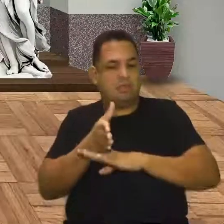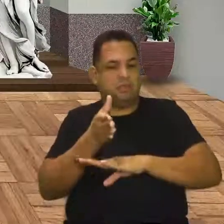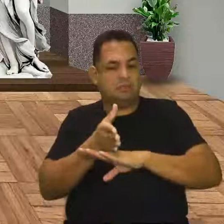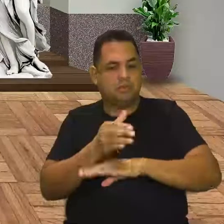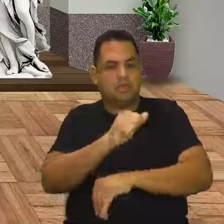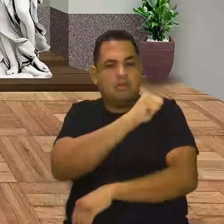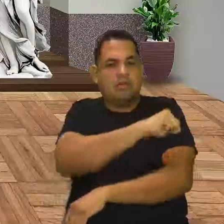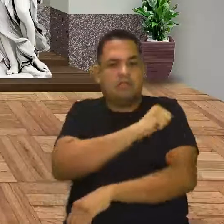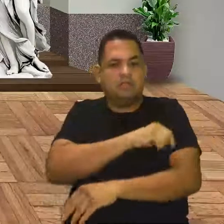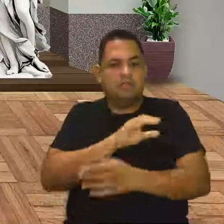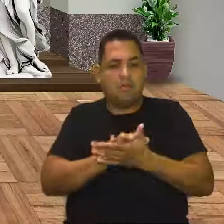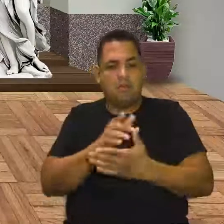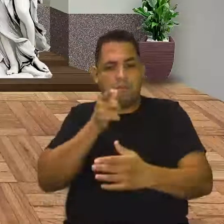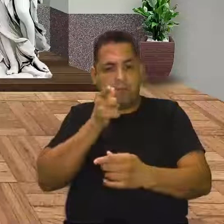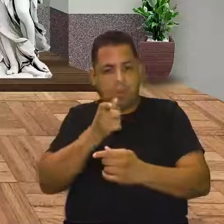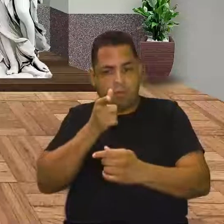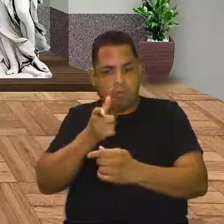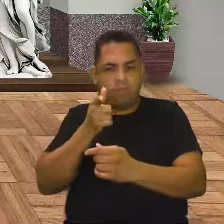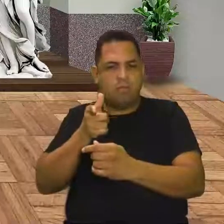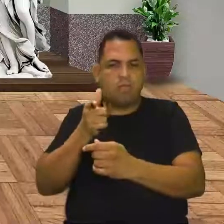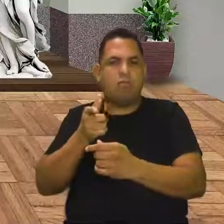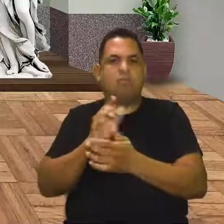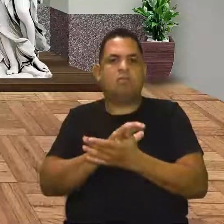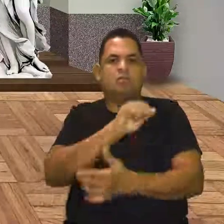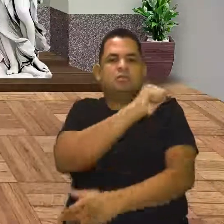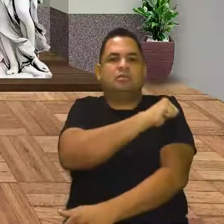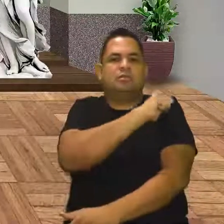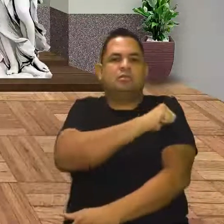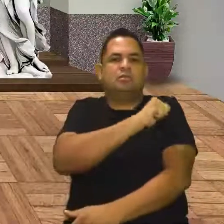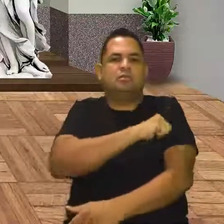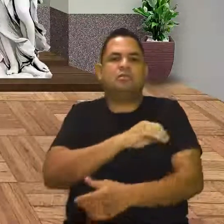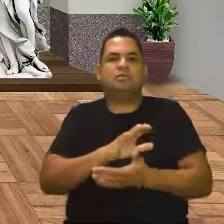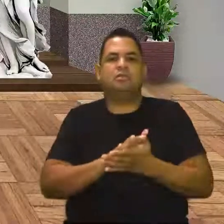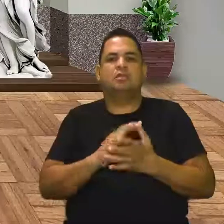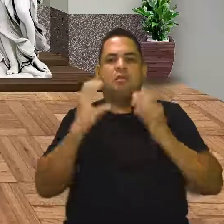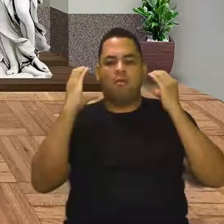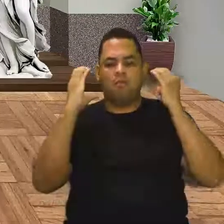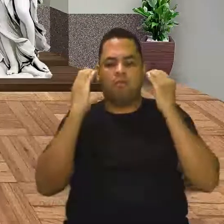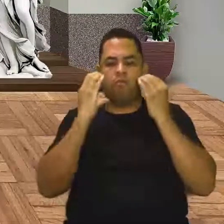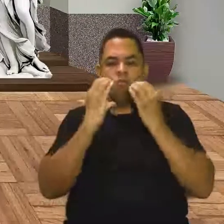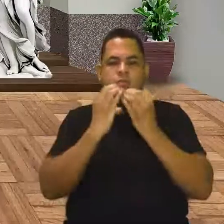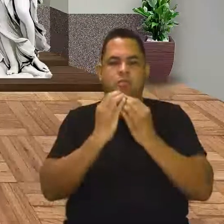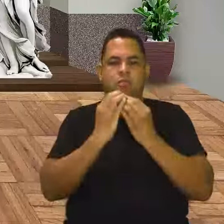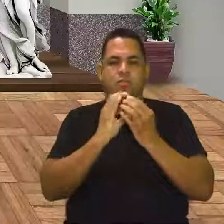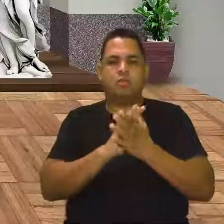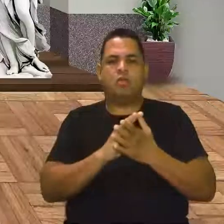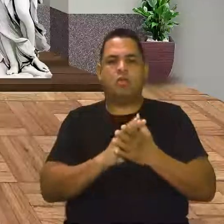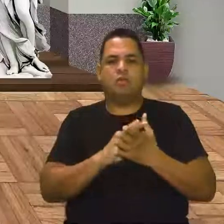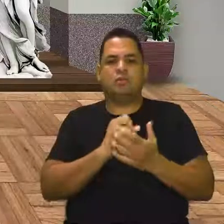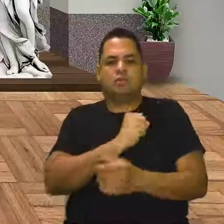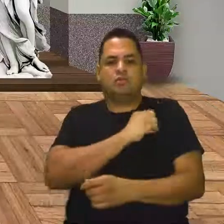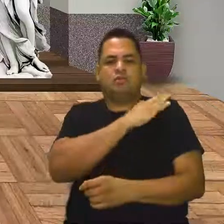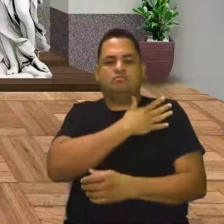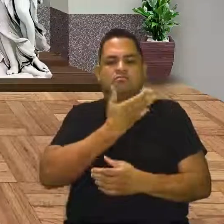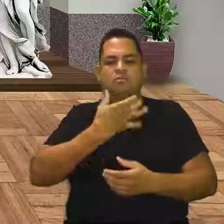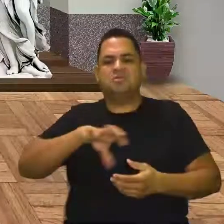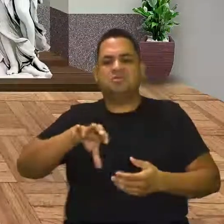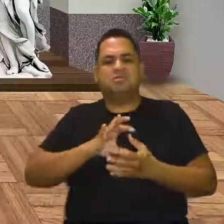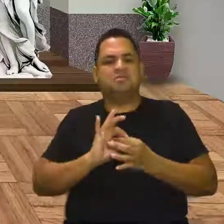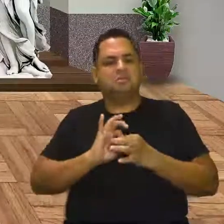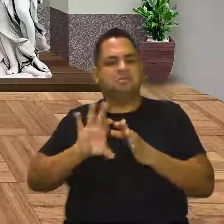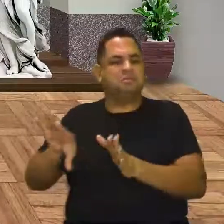iremos bombardear o Rio de Janeiro. E aí o Deodoro da Fonseca, na época, não queria isso e caiu